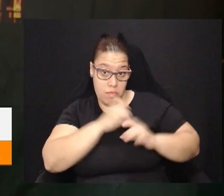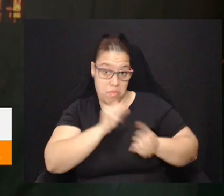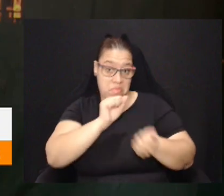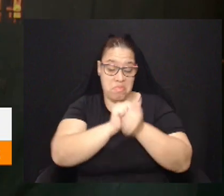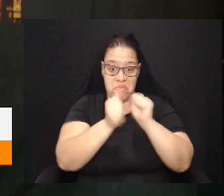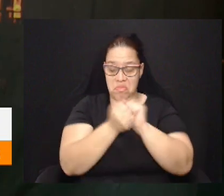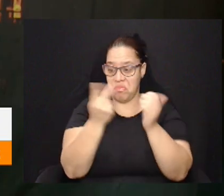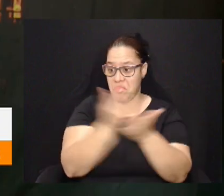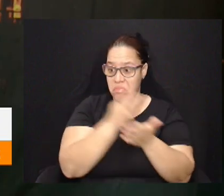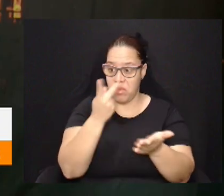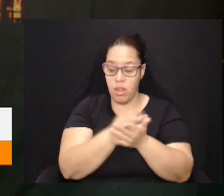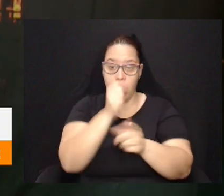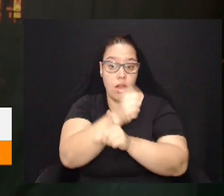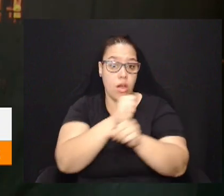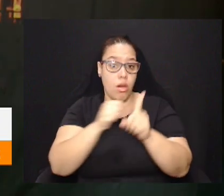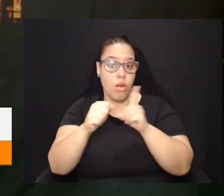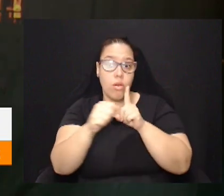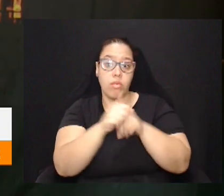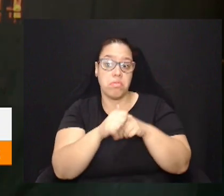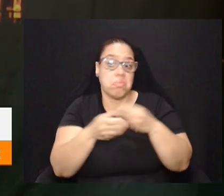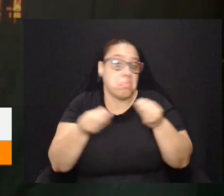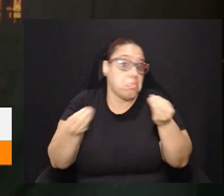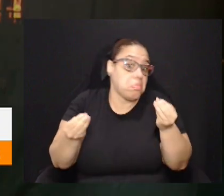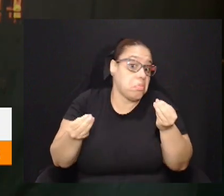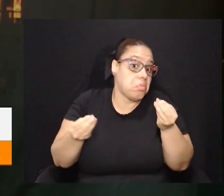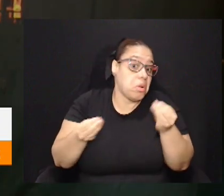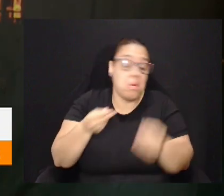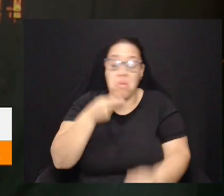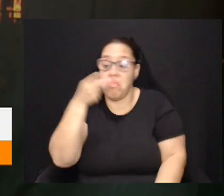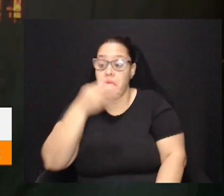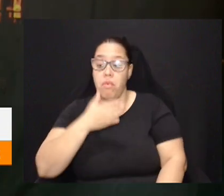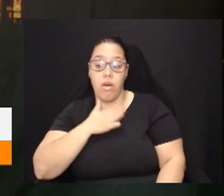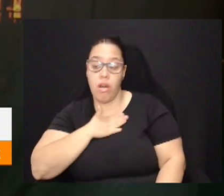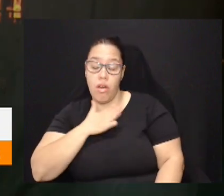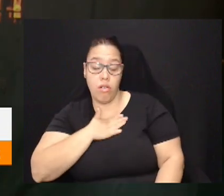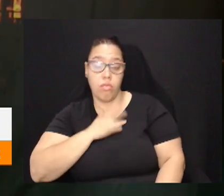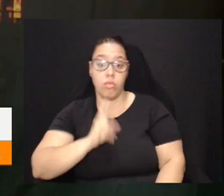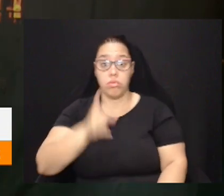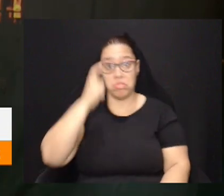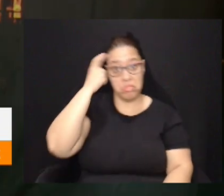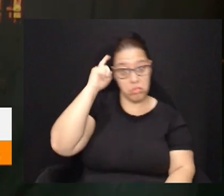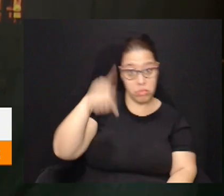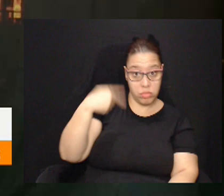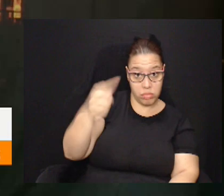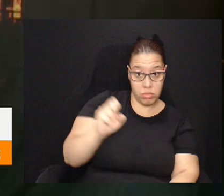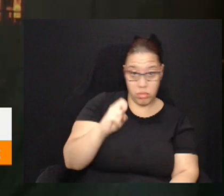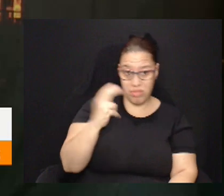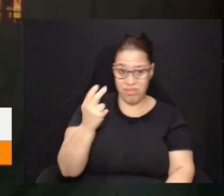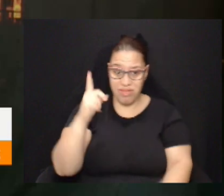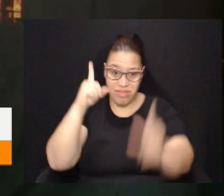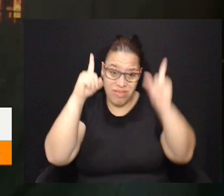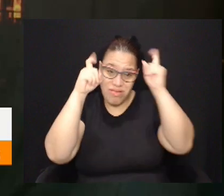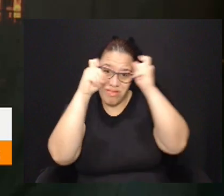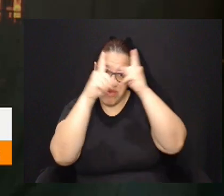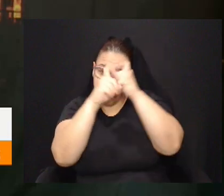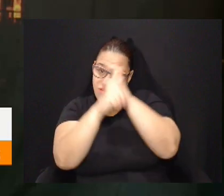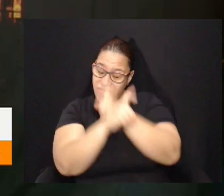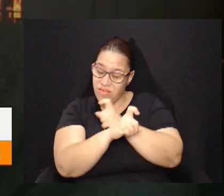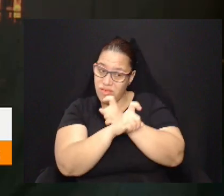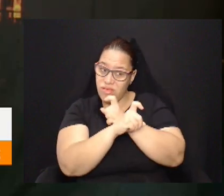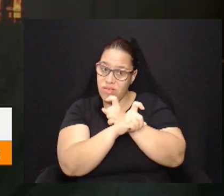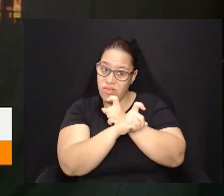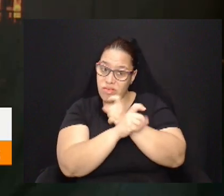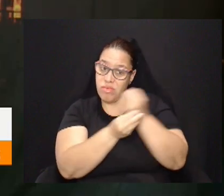sociedade, né? Tipo assim, o que eles vão falar de mim? A gente sempre pensando no outro. Ou é a dificuldade de a gente lidar com o